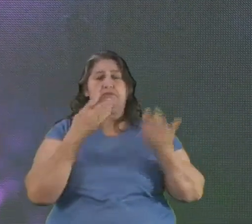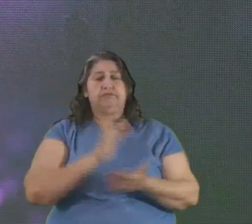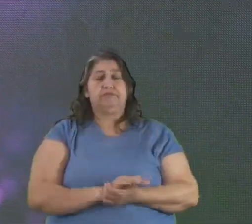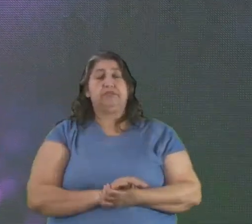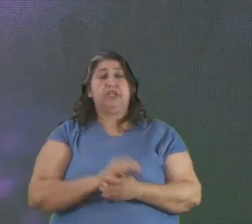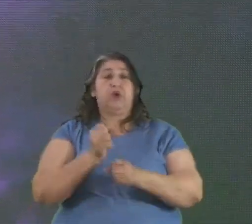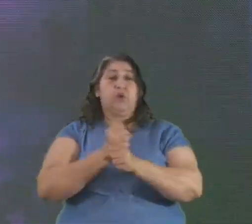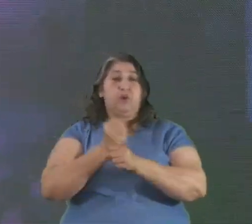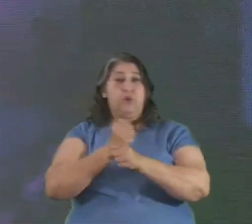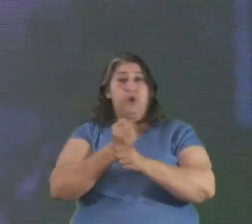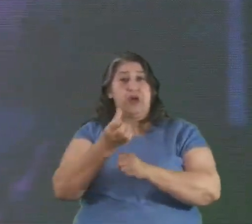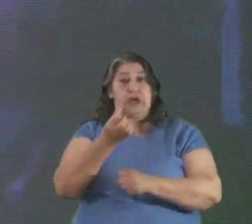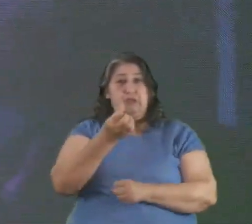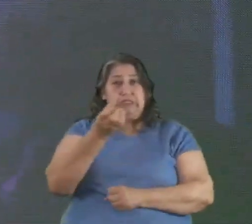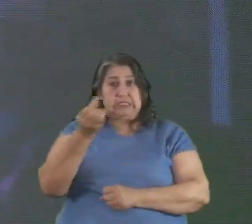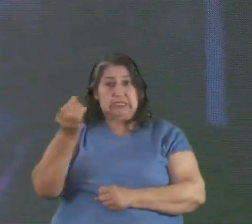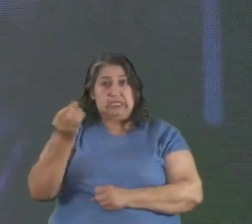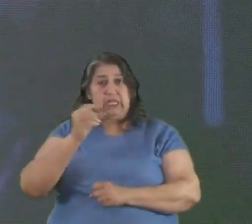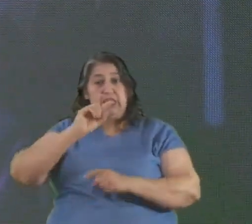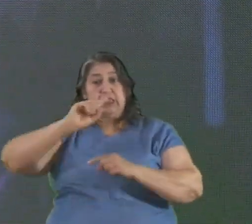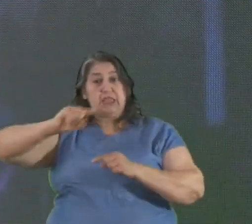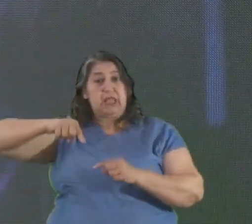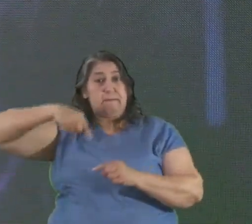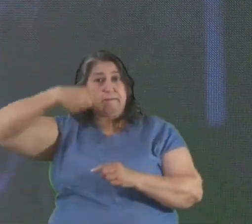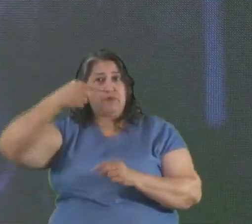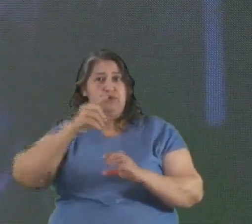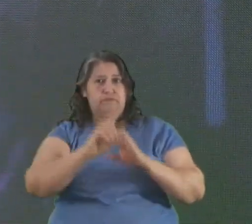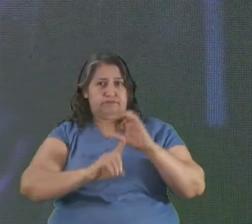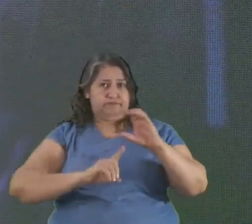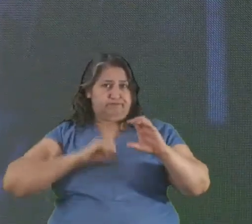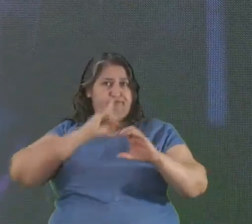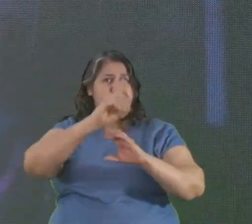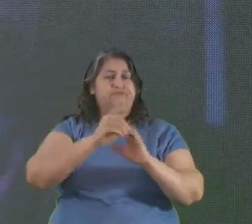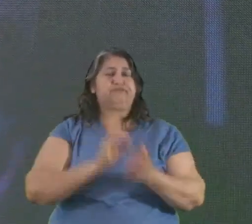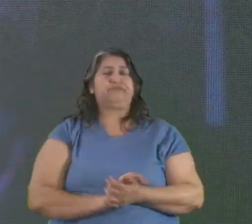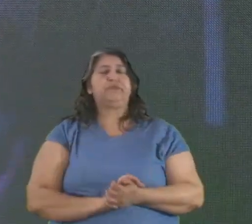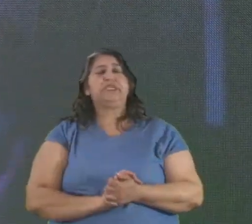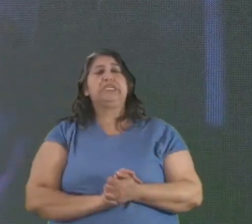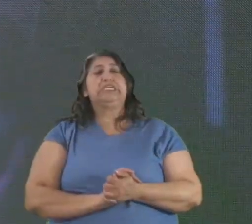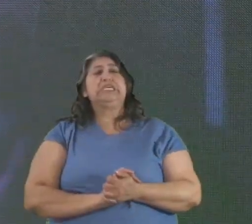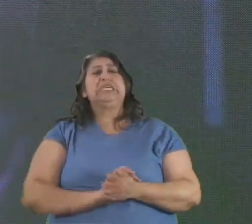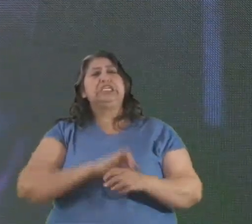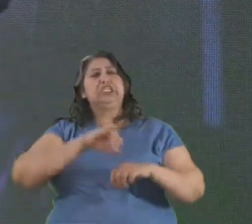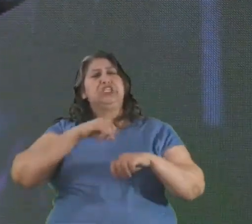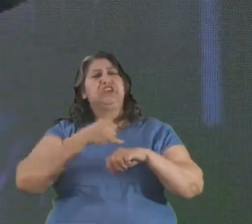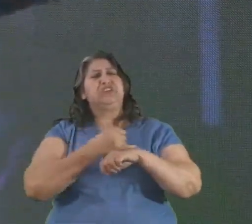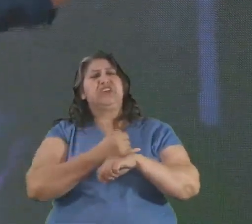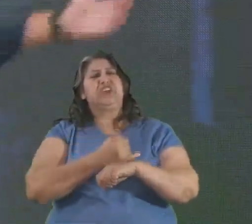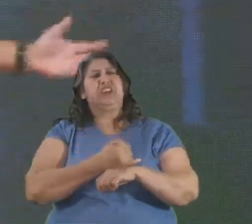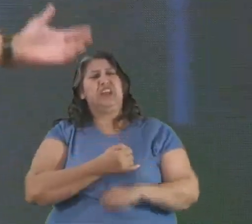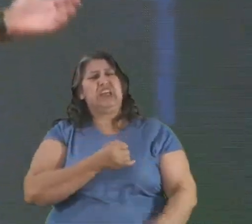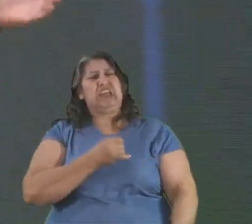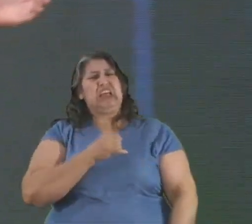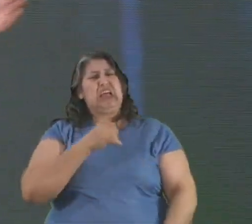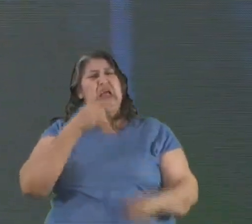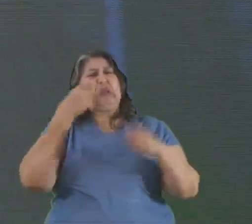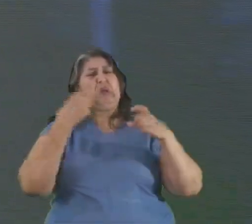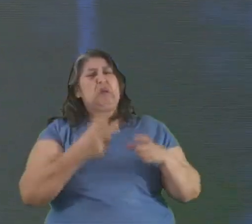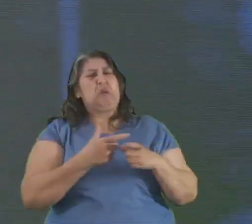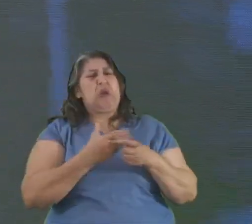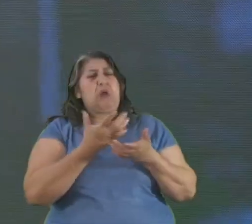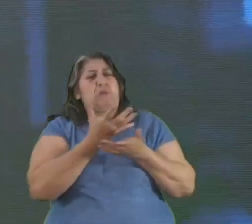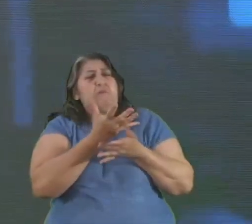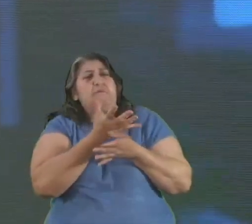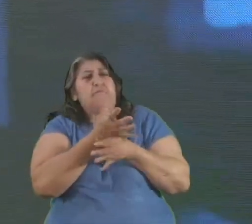de 600 depois de Cristo, Jerusalém estava deserta, era uma terra abandonada, podemos